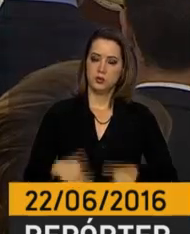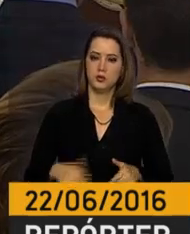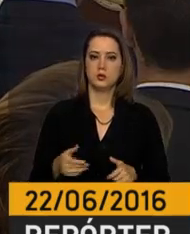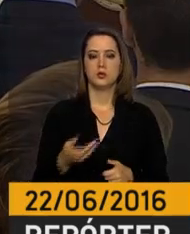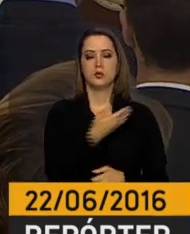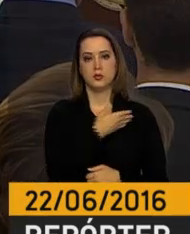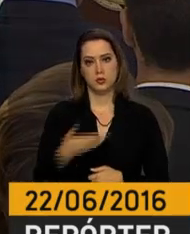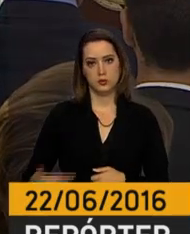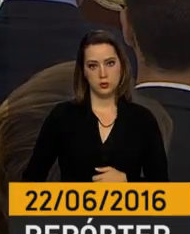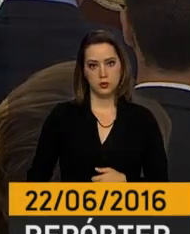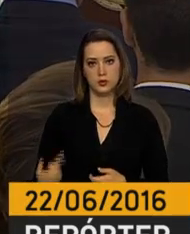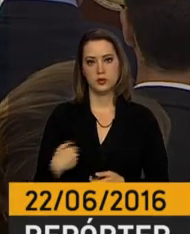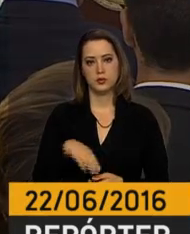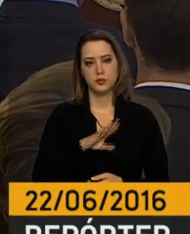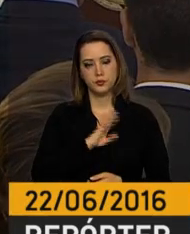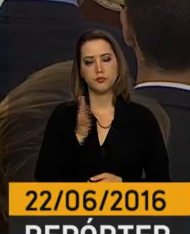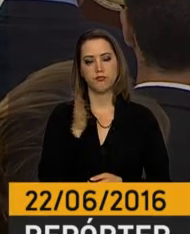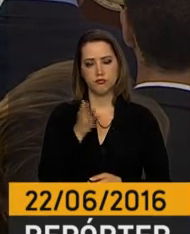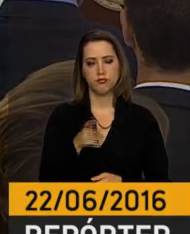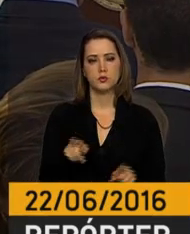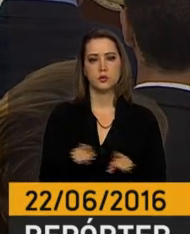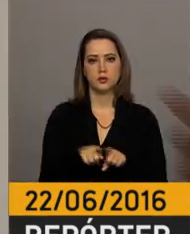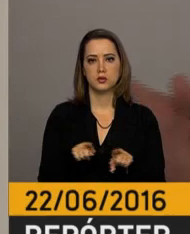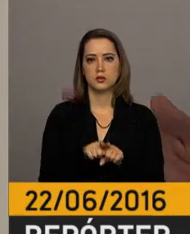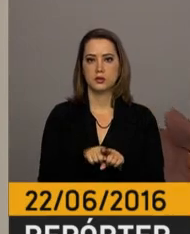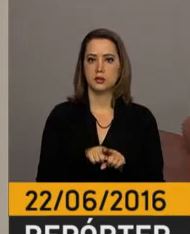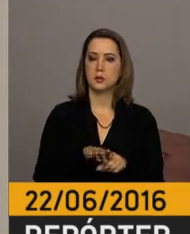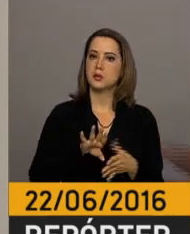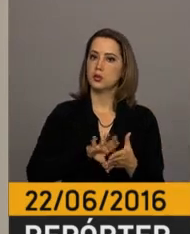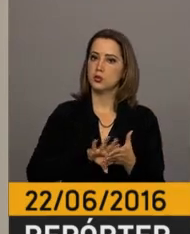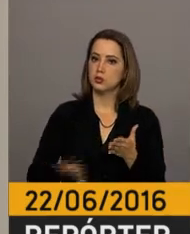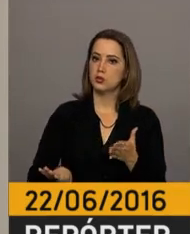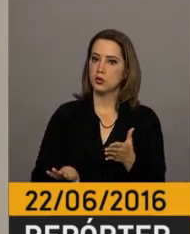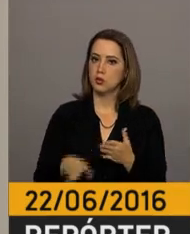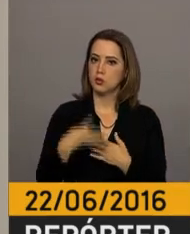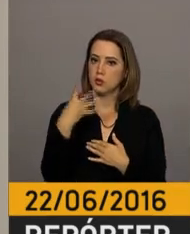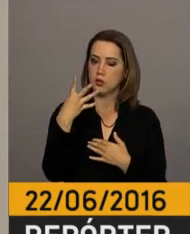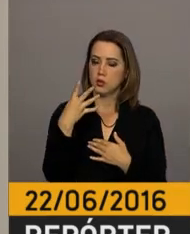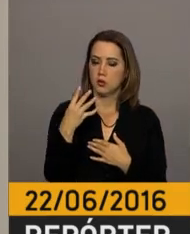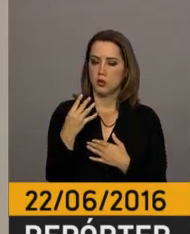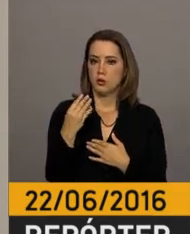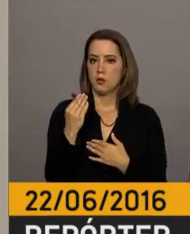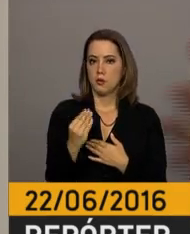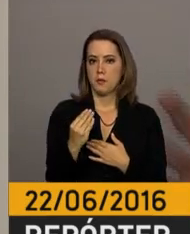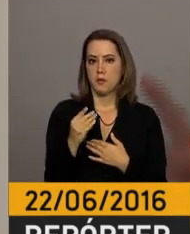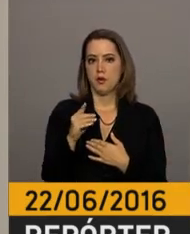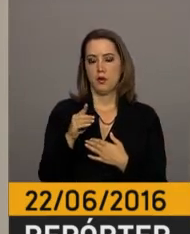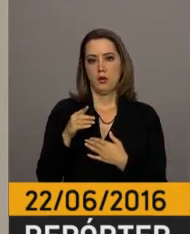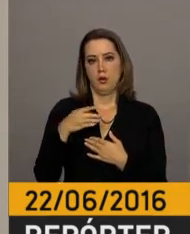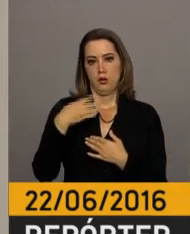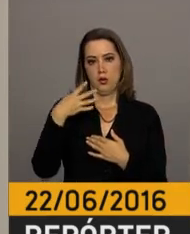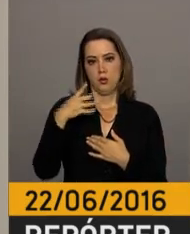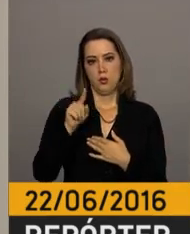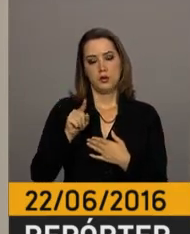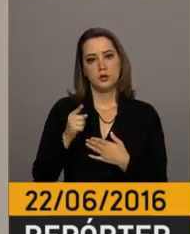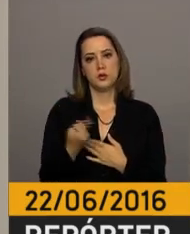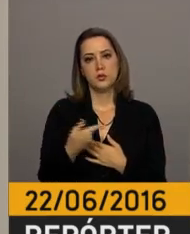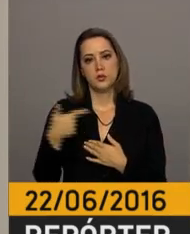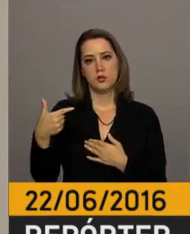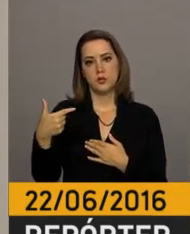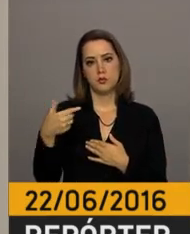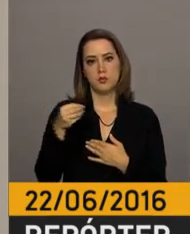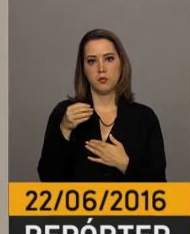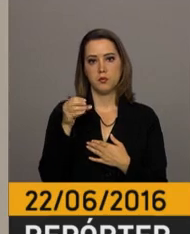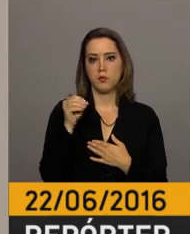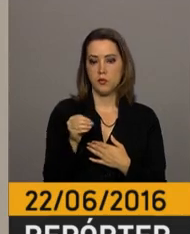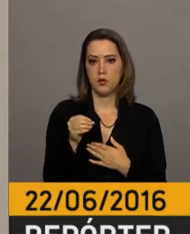Recordar foi noticiado há poucos dias que nós eliminamos recentemente 4000 200 cargos de livre